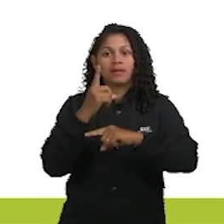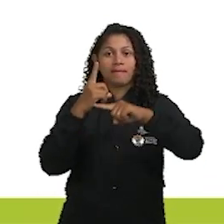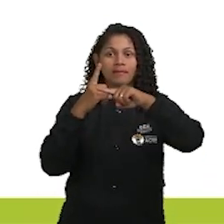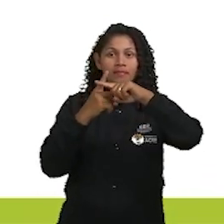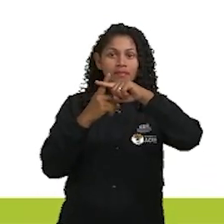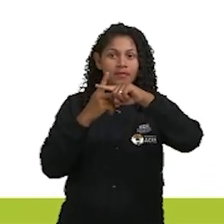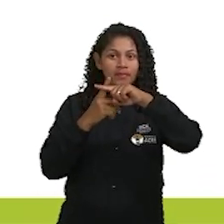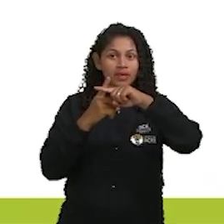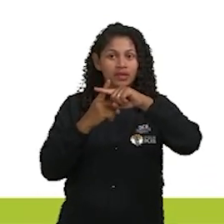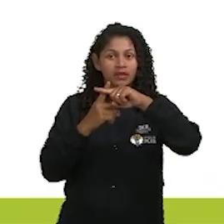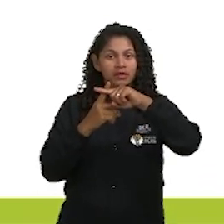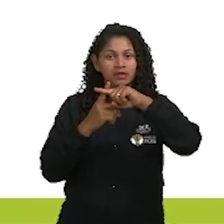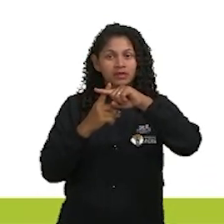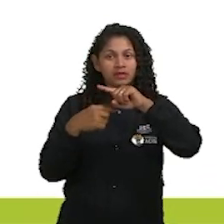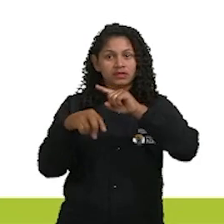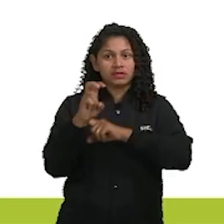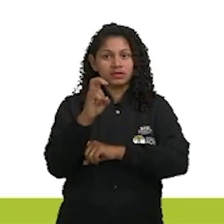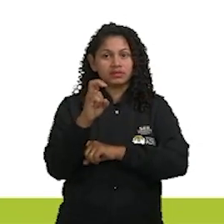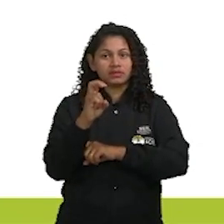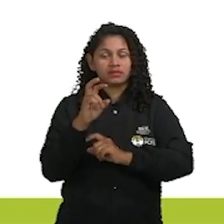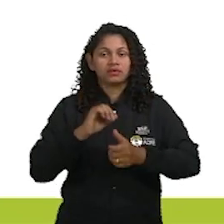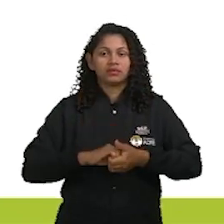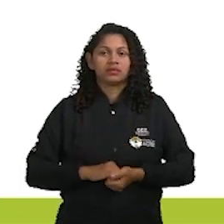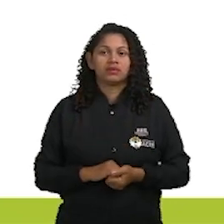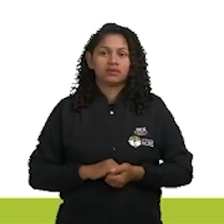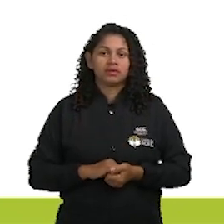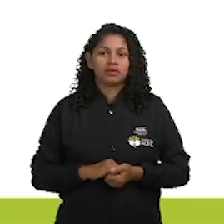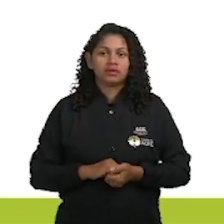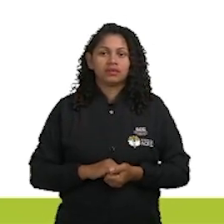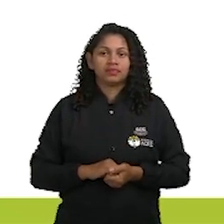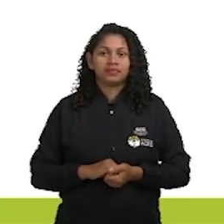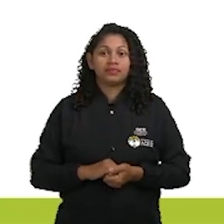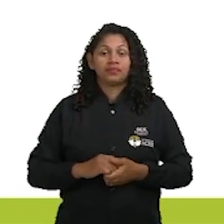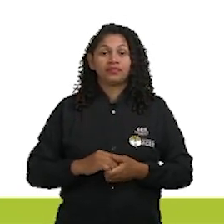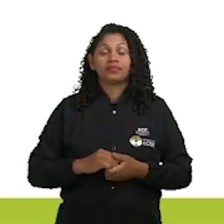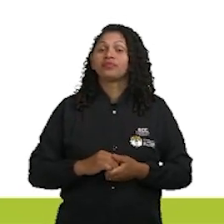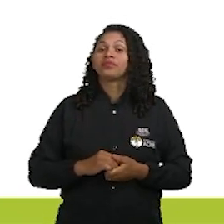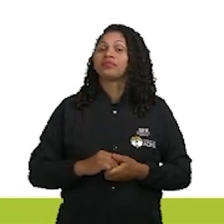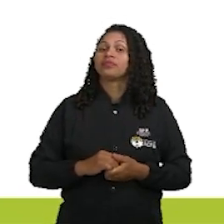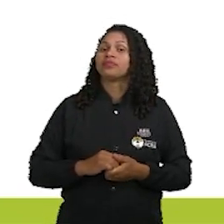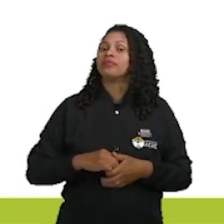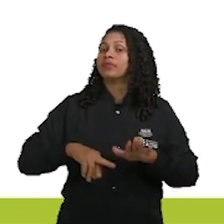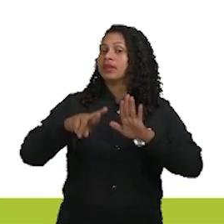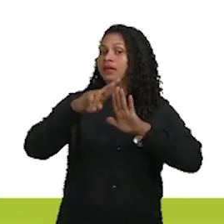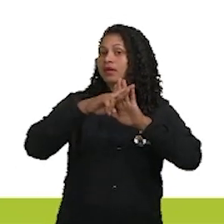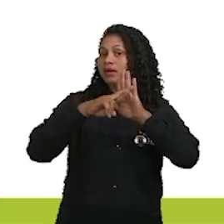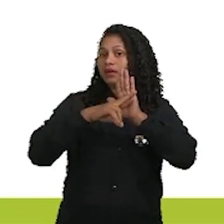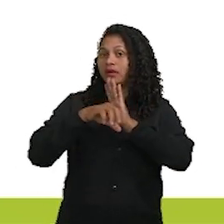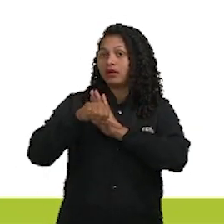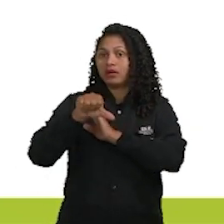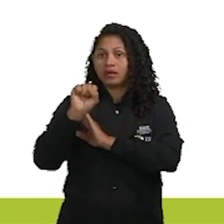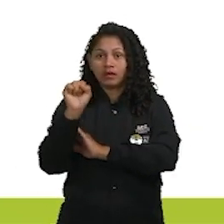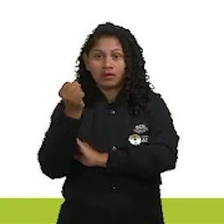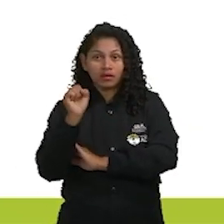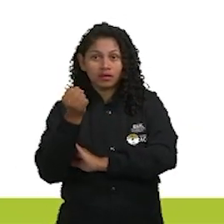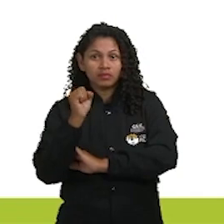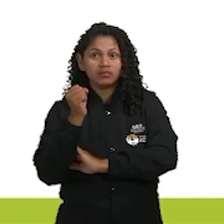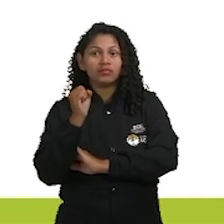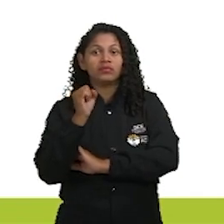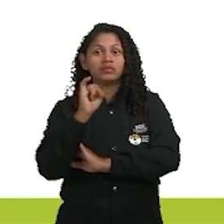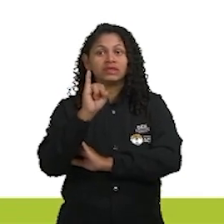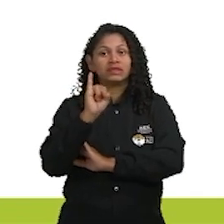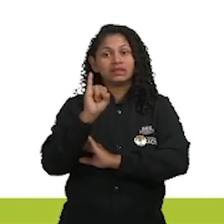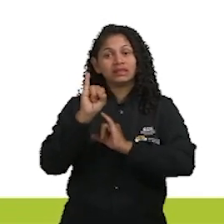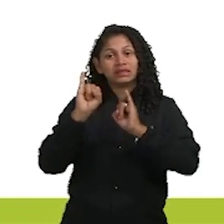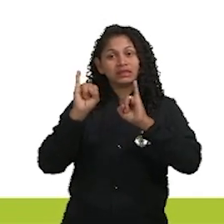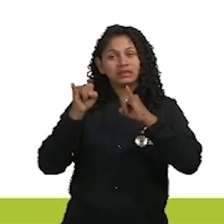mais 5. E a oitava regra, no íon composto, o